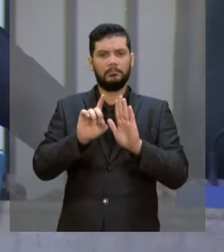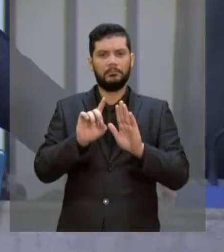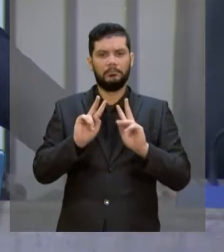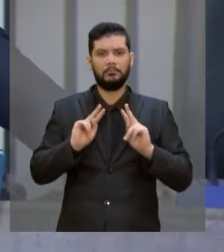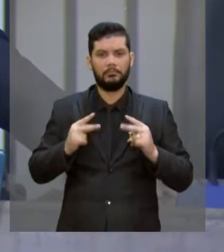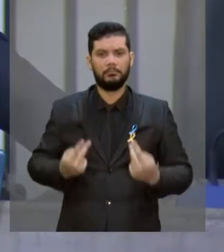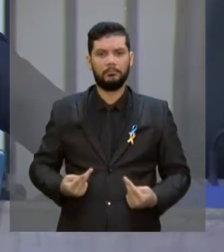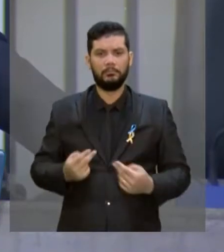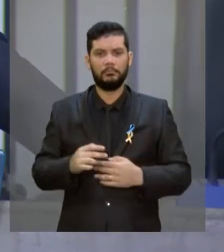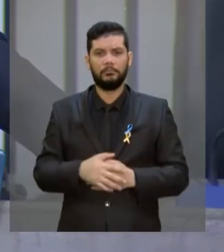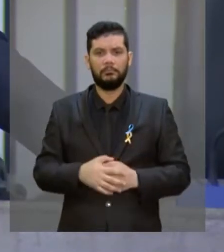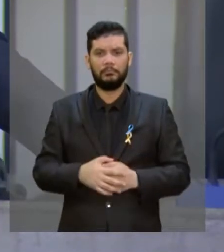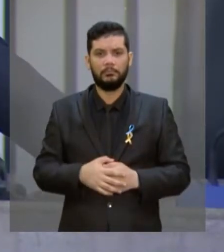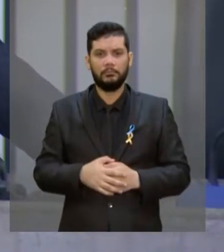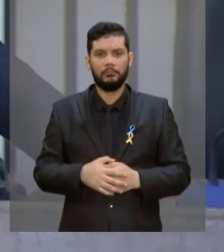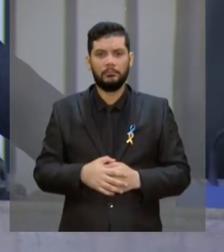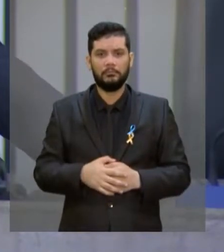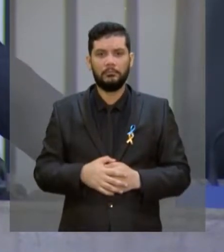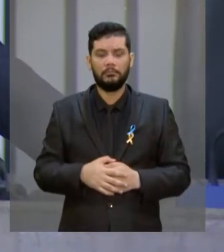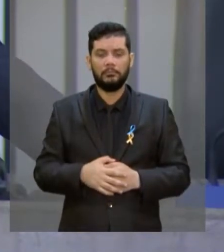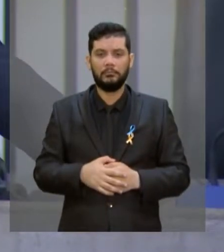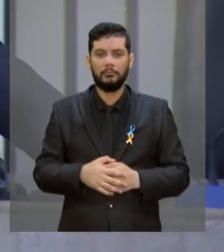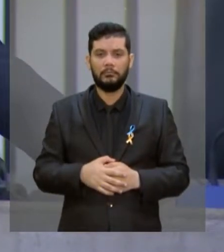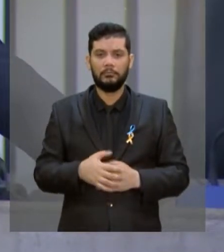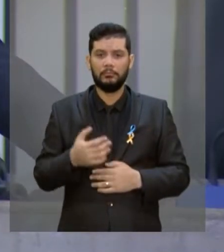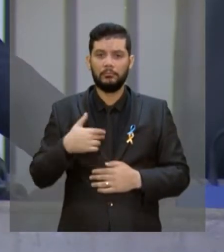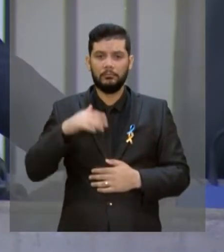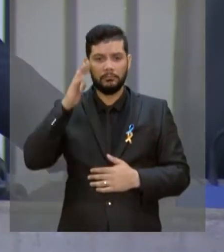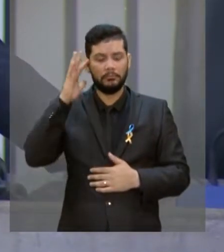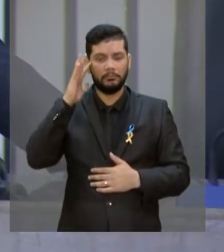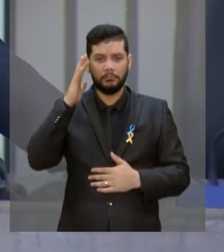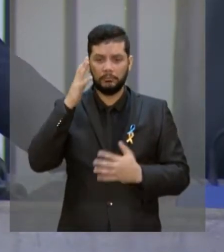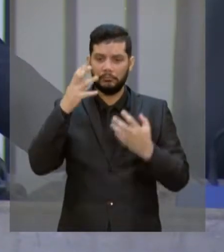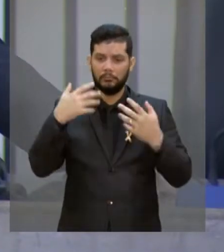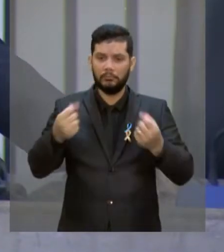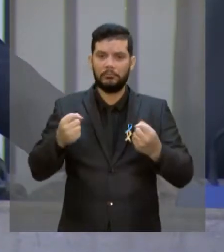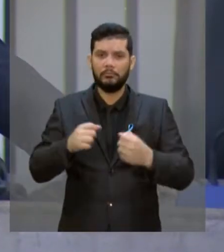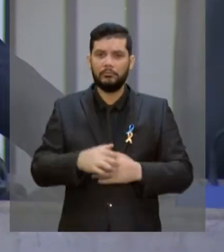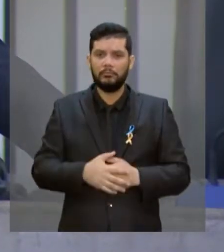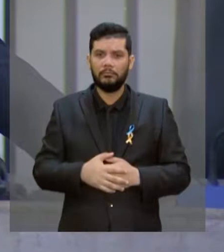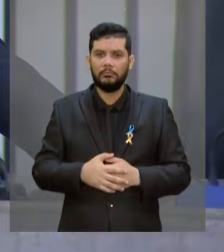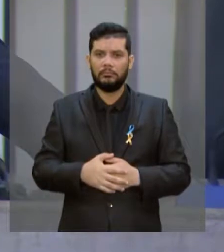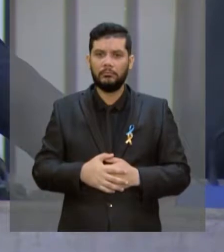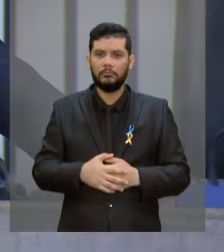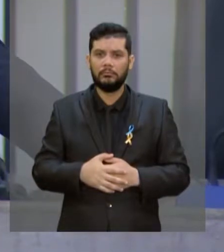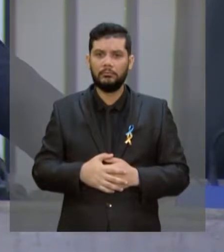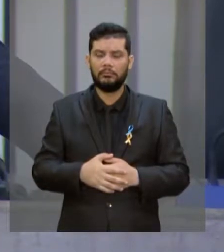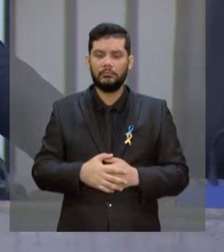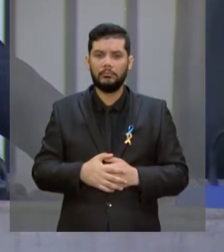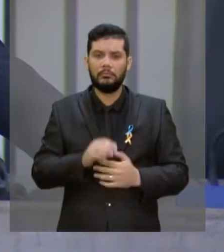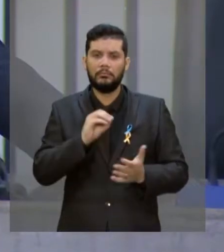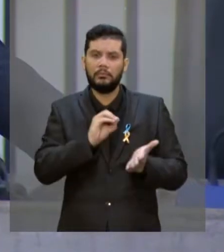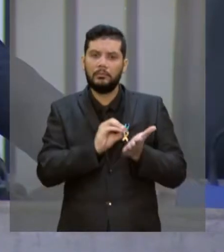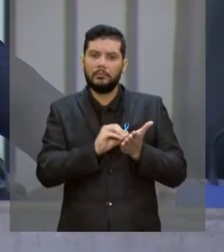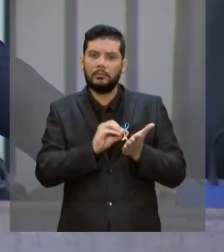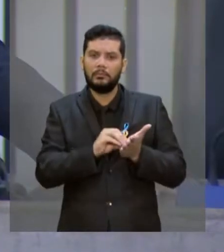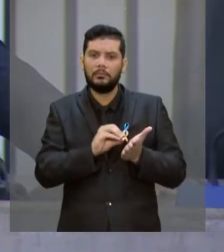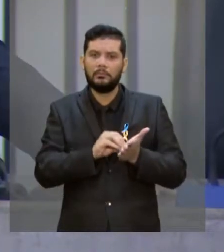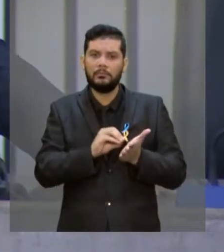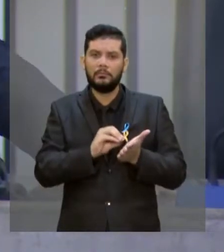lhe faço eu proponho a reflexão. A falta de humanização